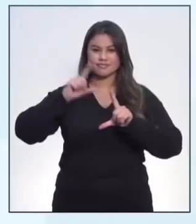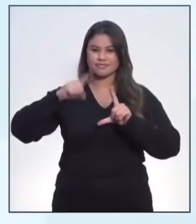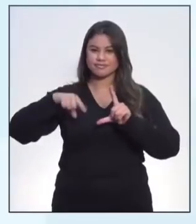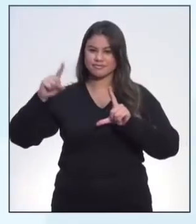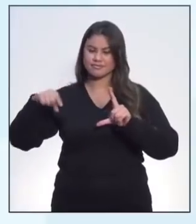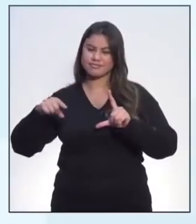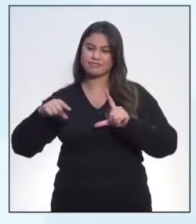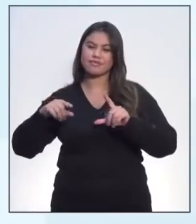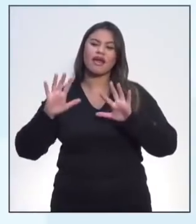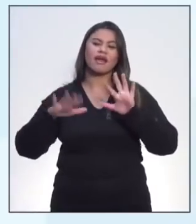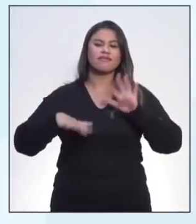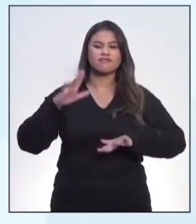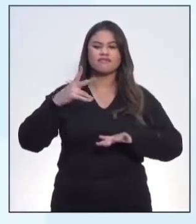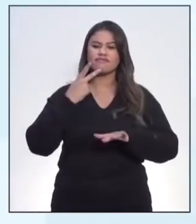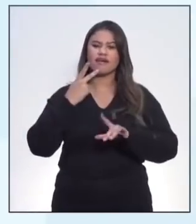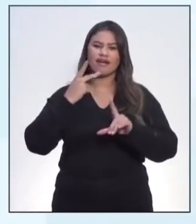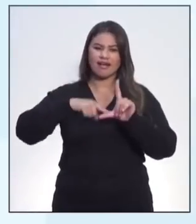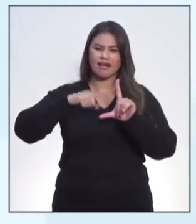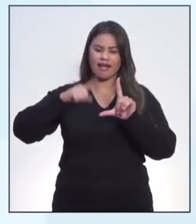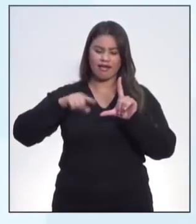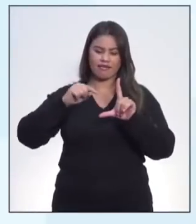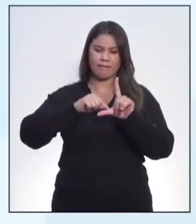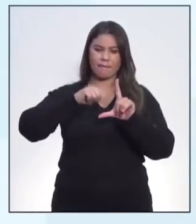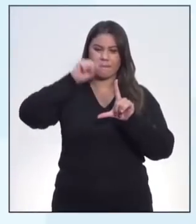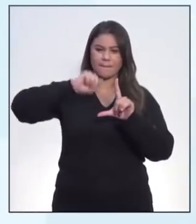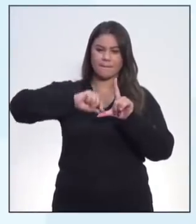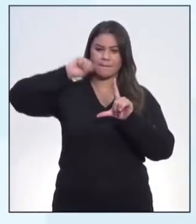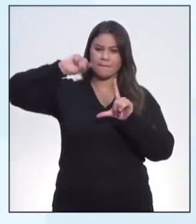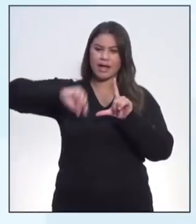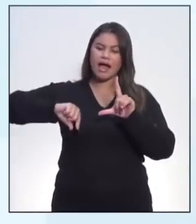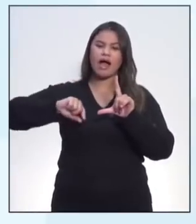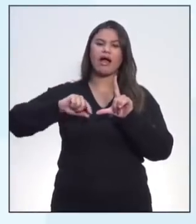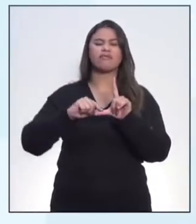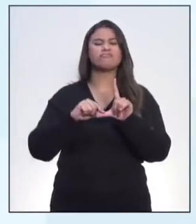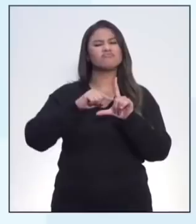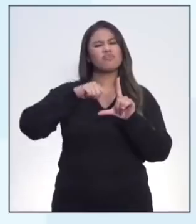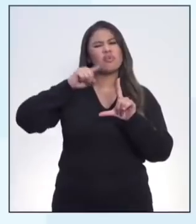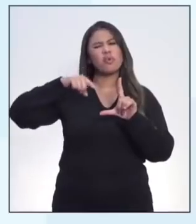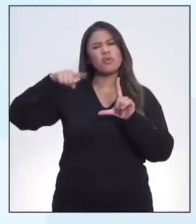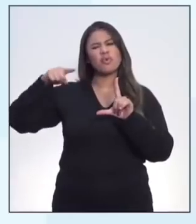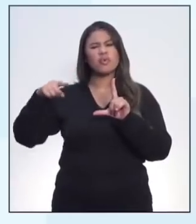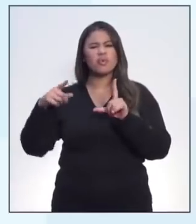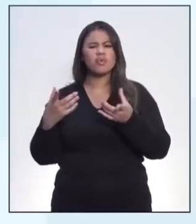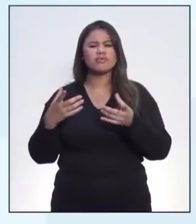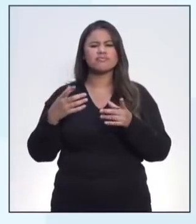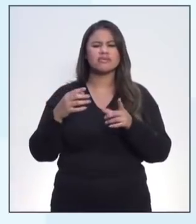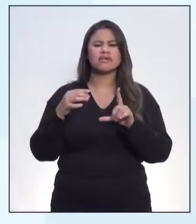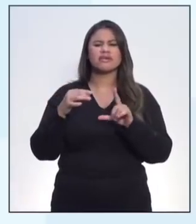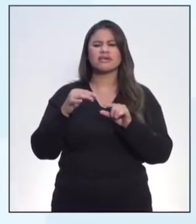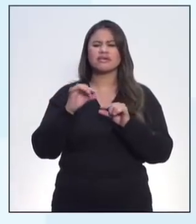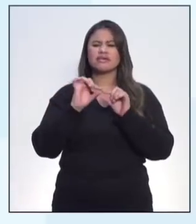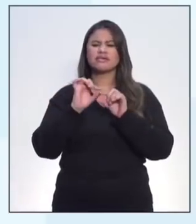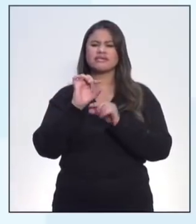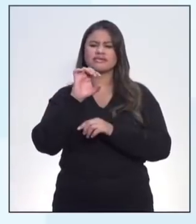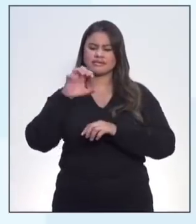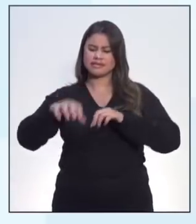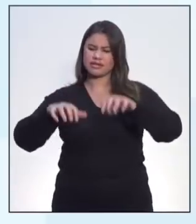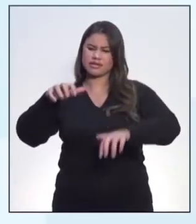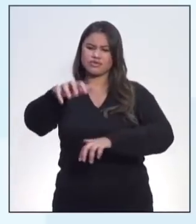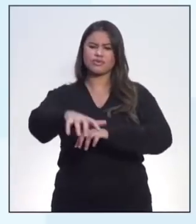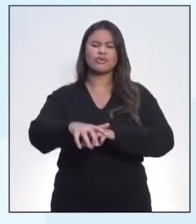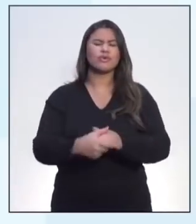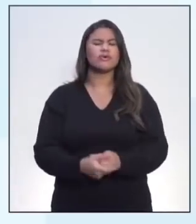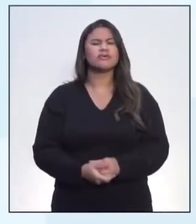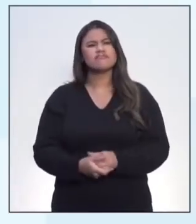gráfico de barras, gráfico de colunas, gráfico de setores, é relativamente simples fazer a associação das informações